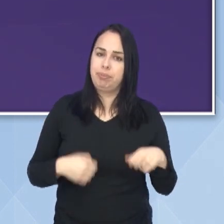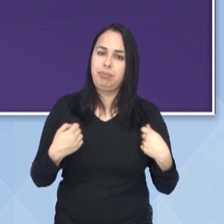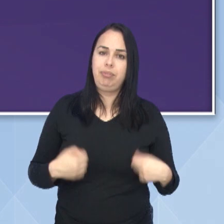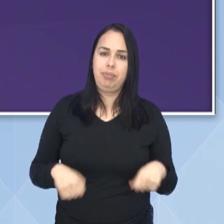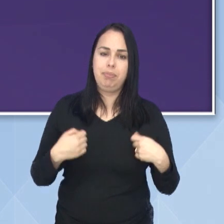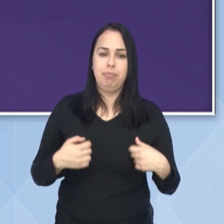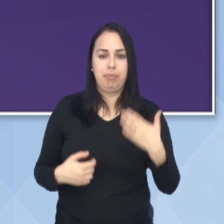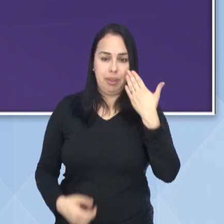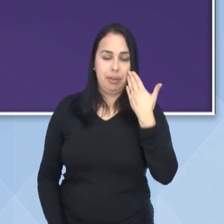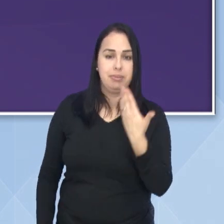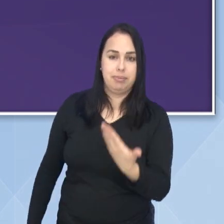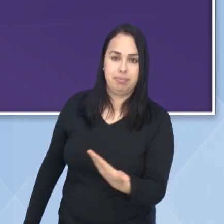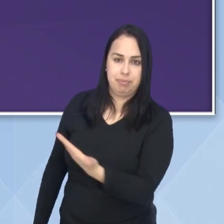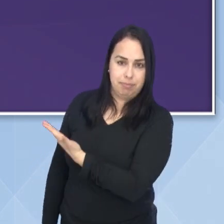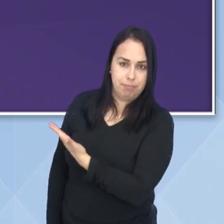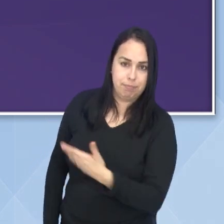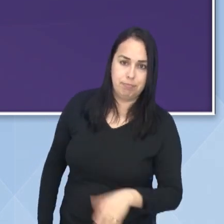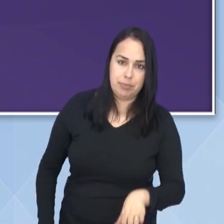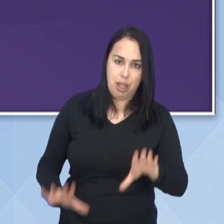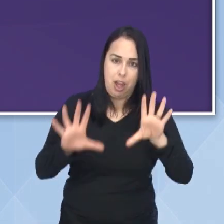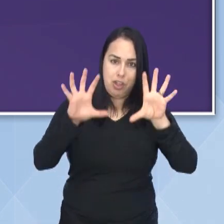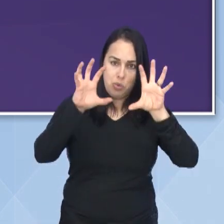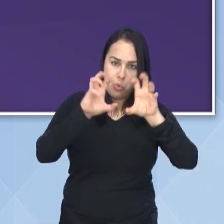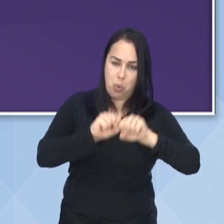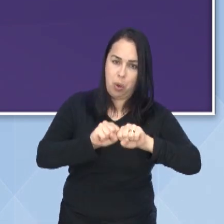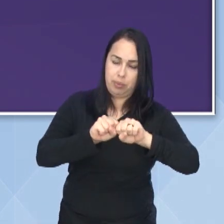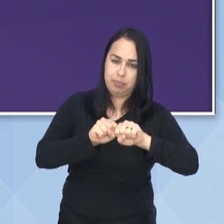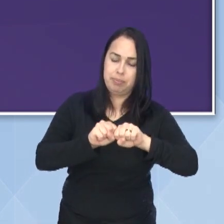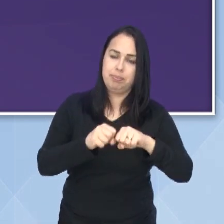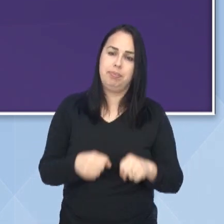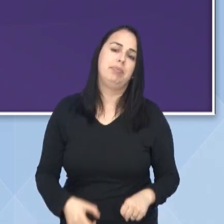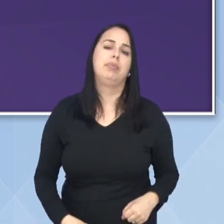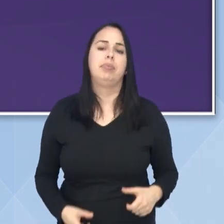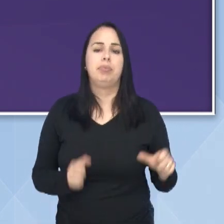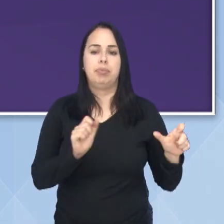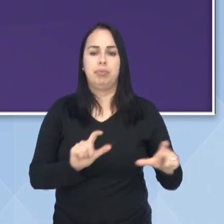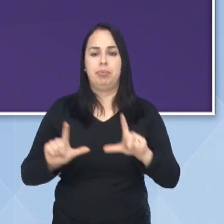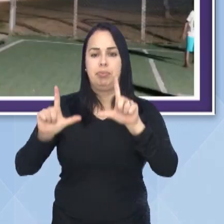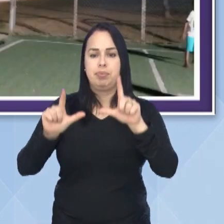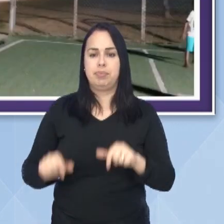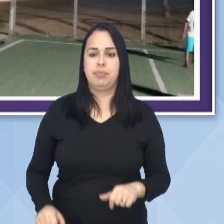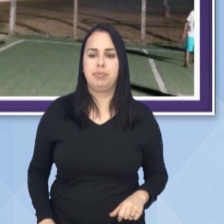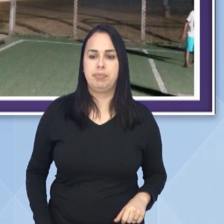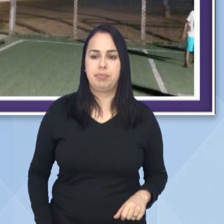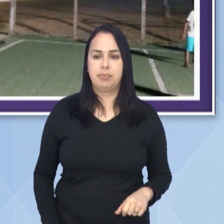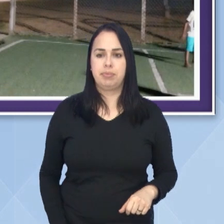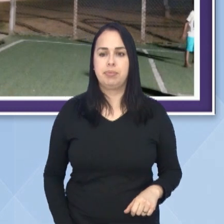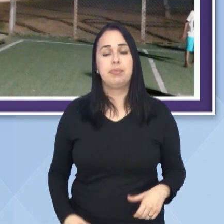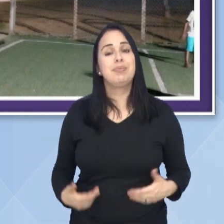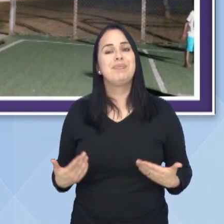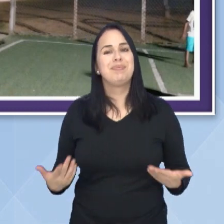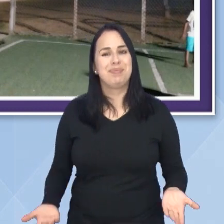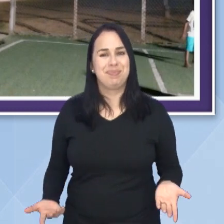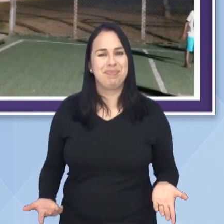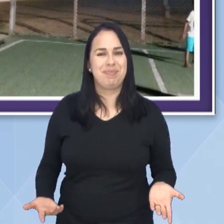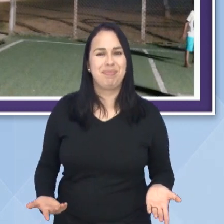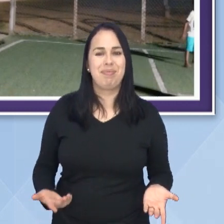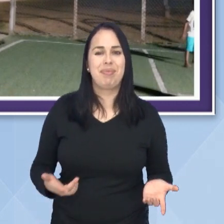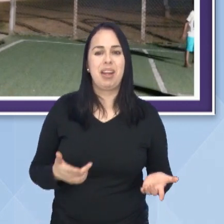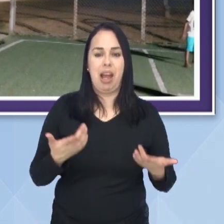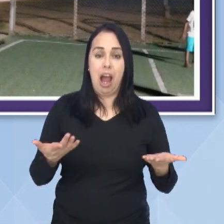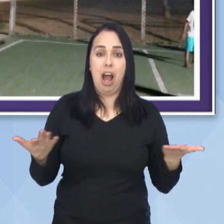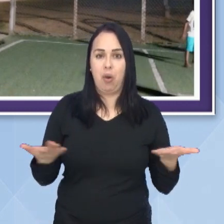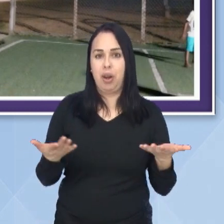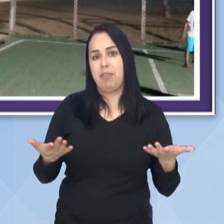aí está ali, ó. O breu que está lá no Jardim Detroit. Próximo, por favor. E aí, esses bairros que eu